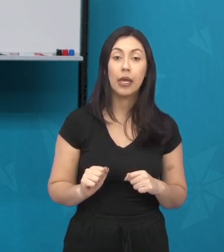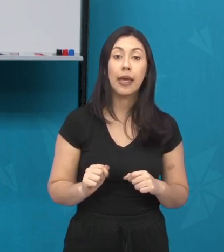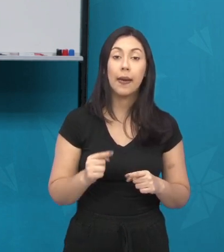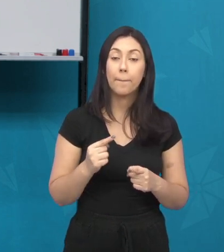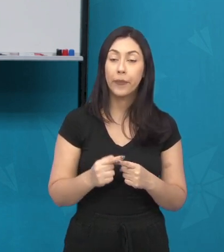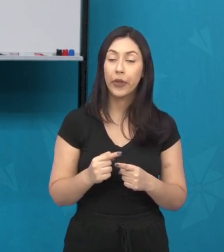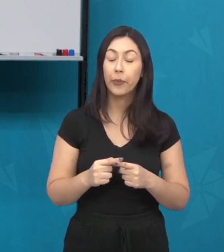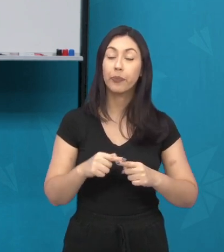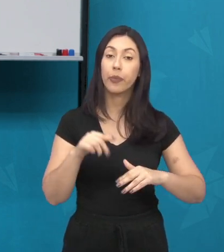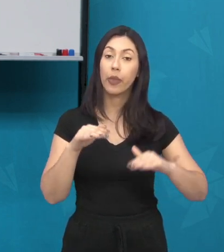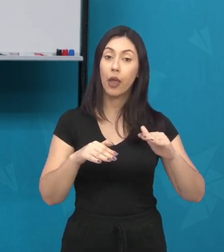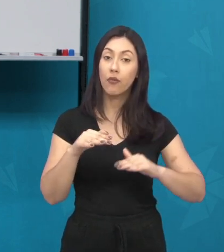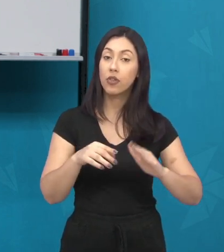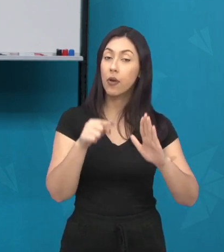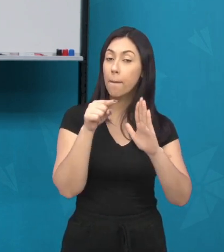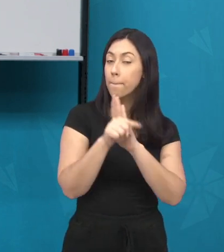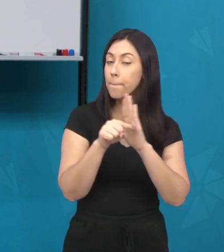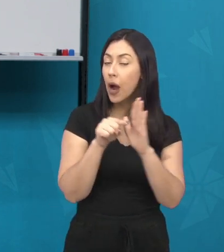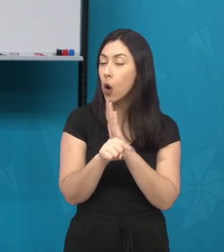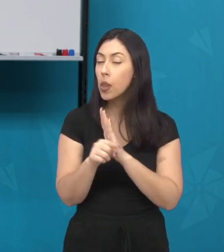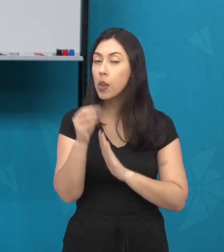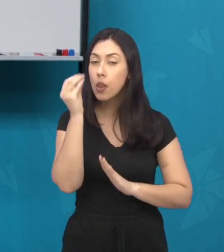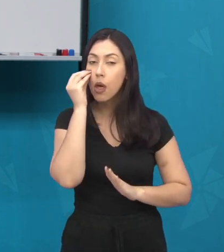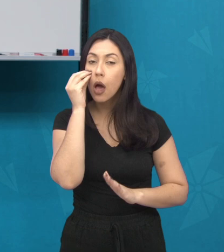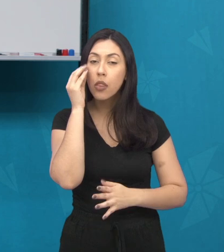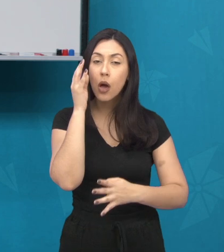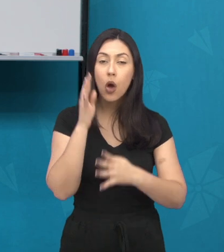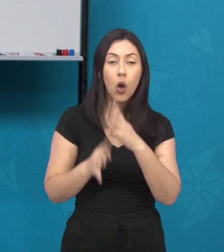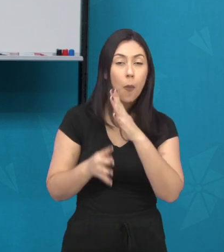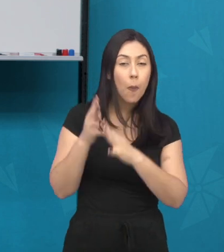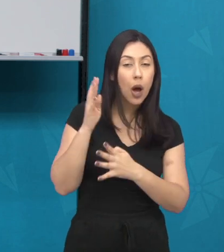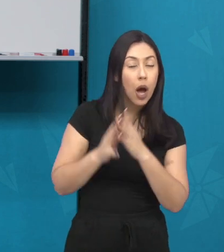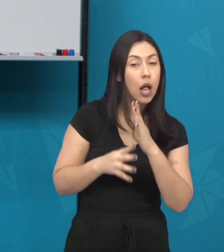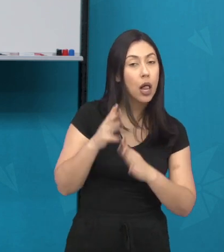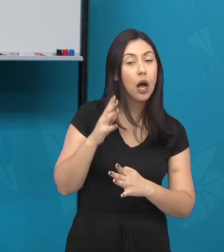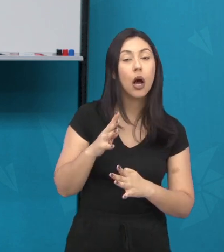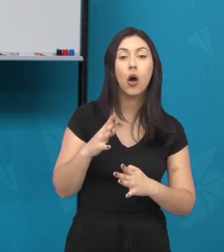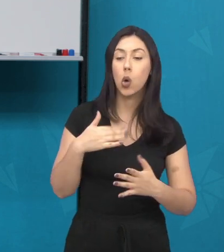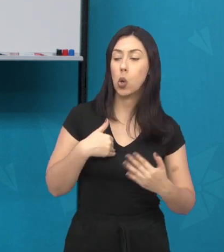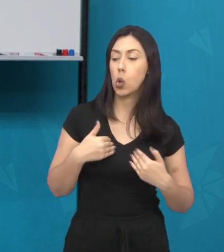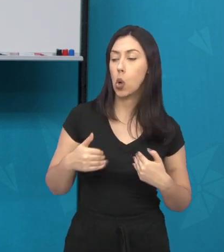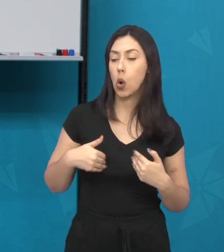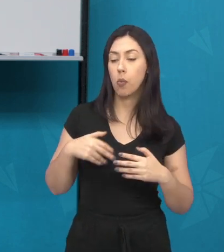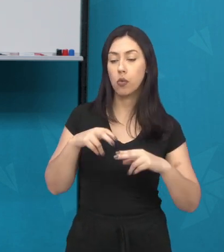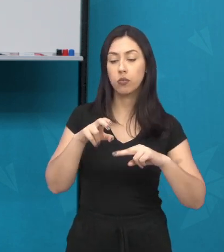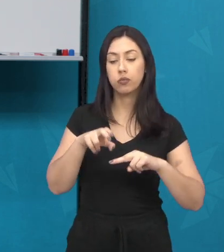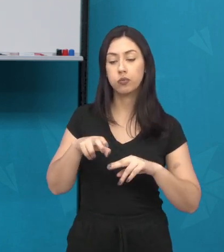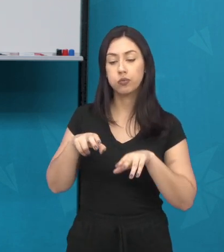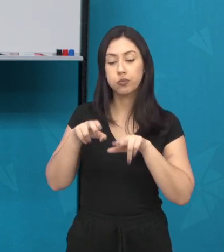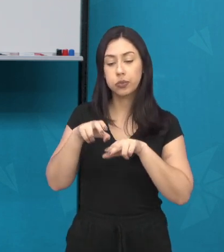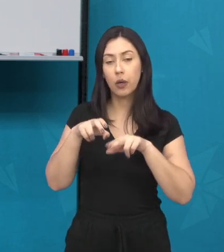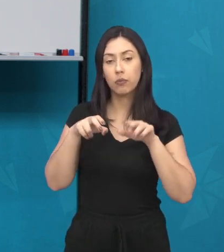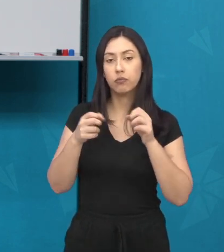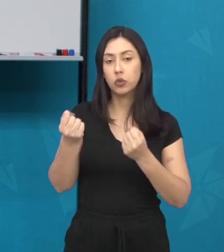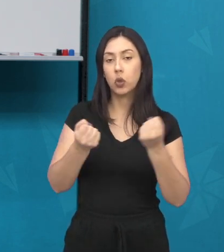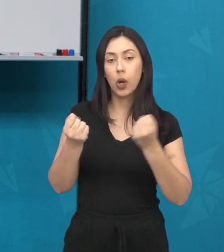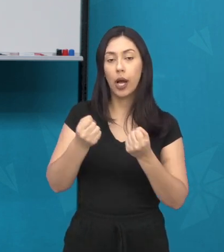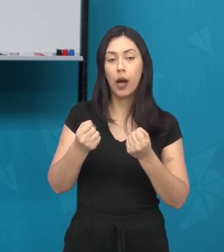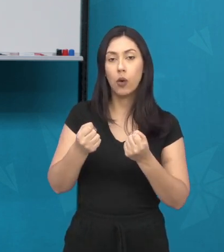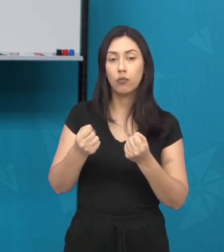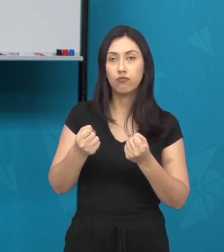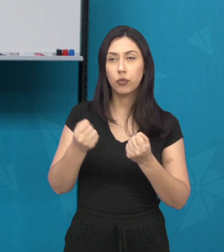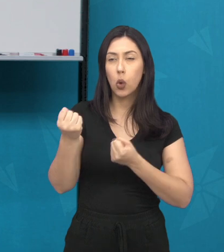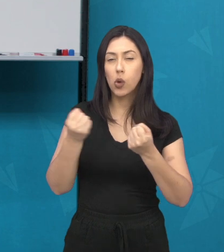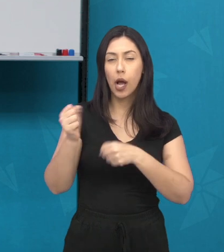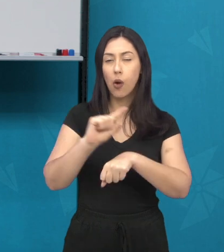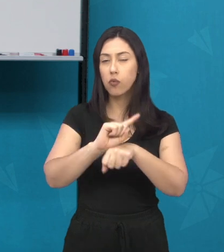tentar confundir vocês dizendo por exemplo que um corpo é lançado na situação em que um veículo você tá transitando a